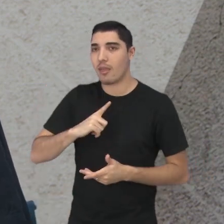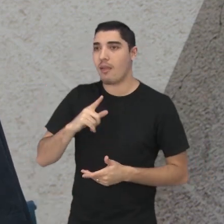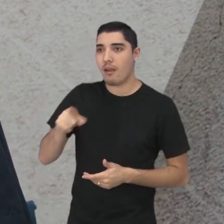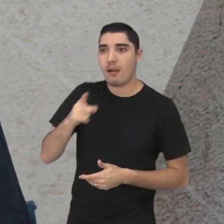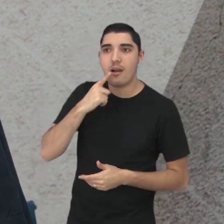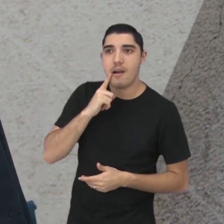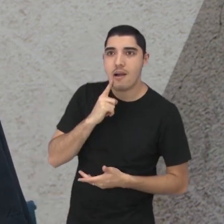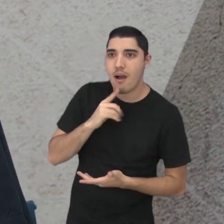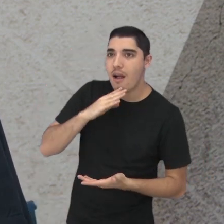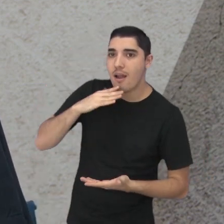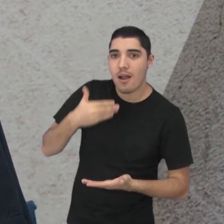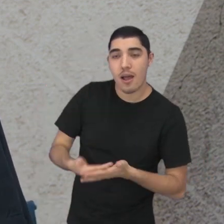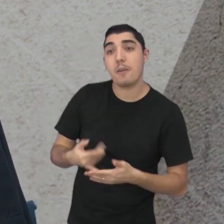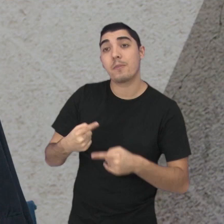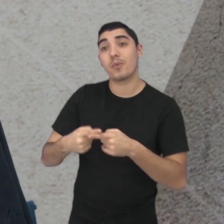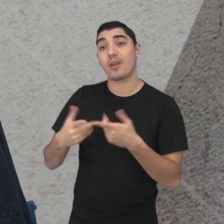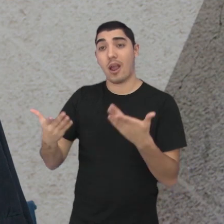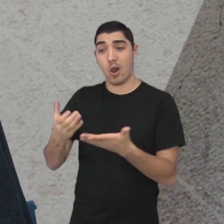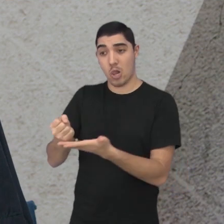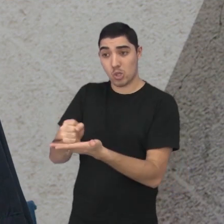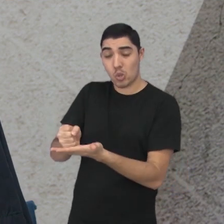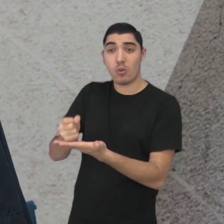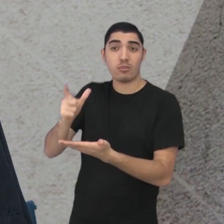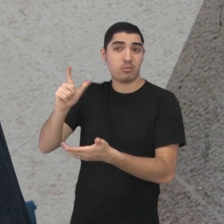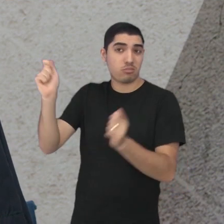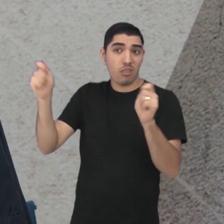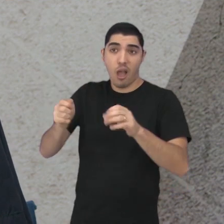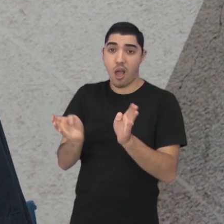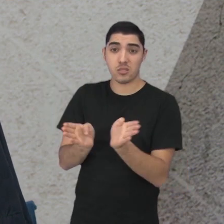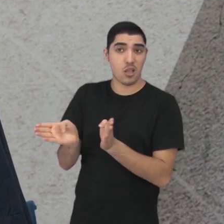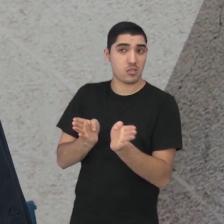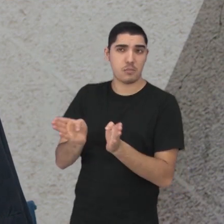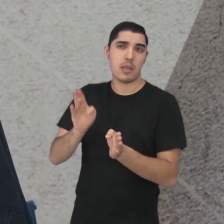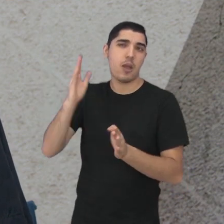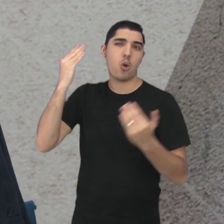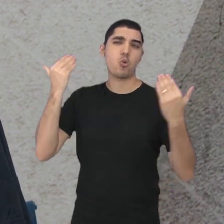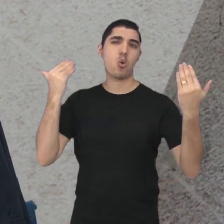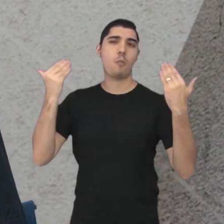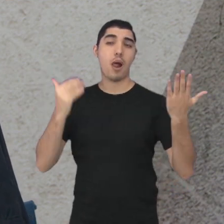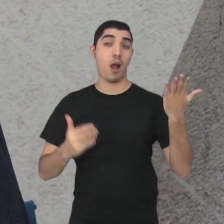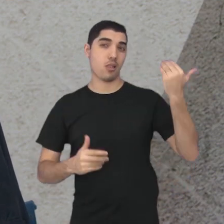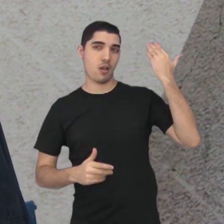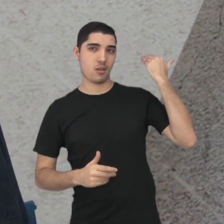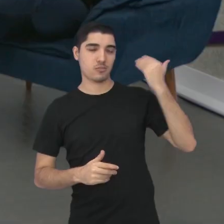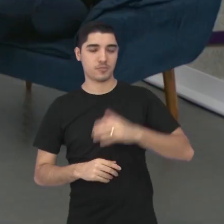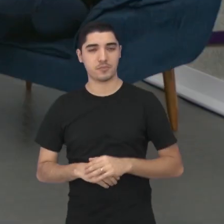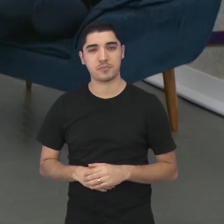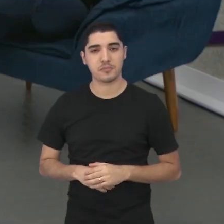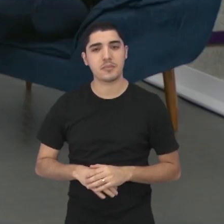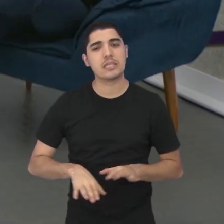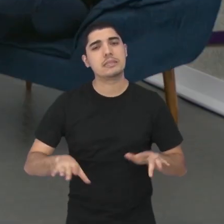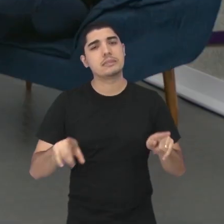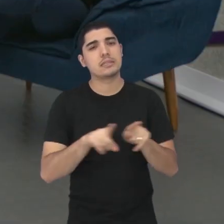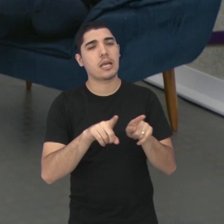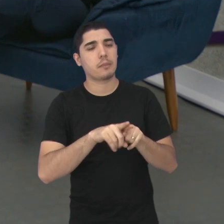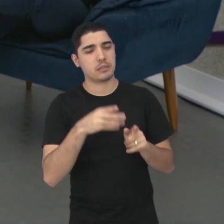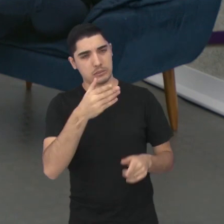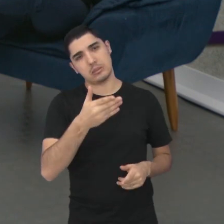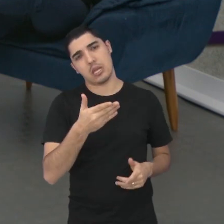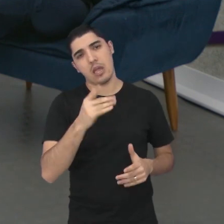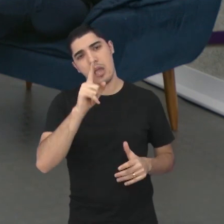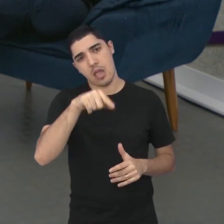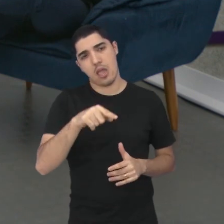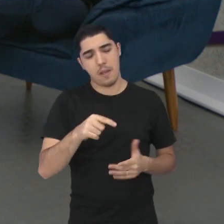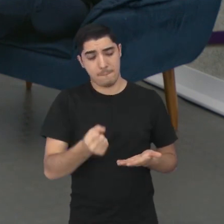que os jogos se tornaram uma realidade cada vez mais acessível, se a gente for principalmente pensar no passado. E por ser assim uma profissão